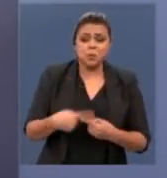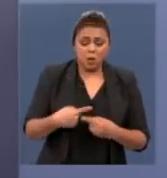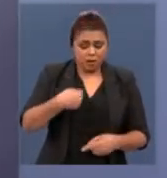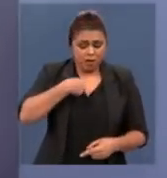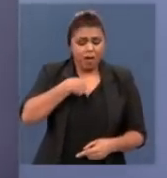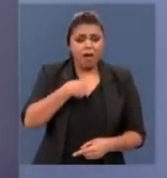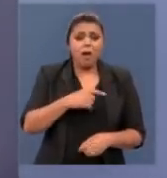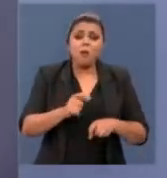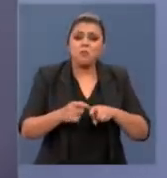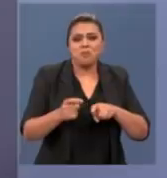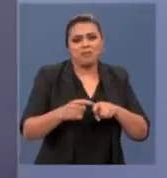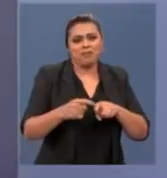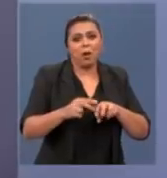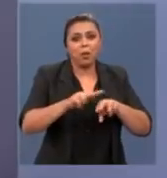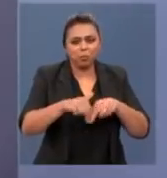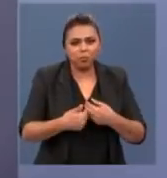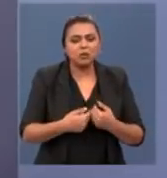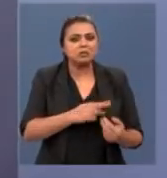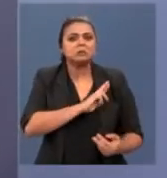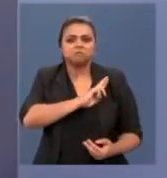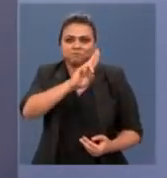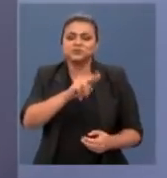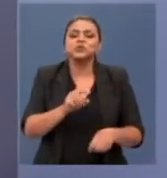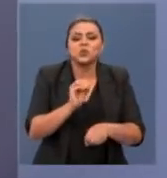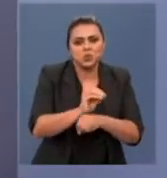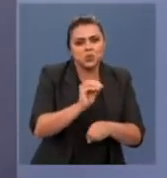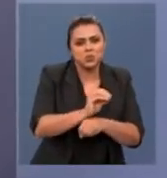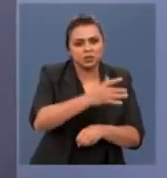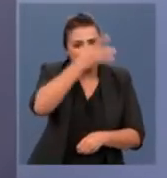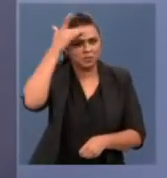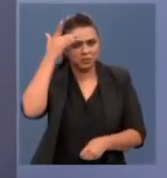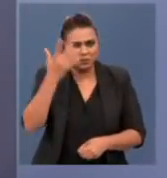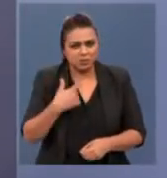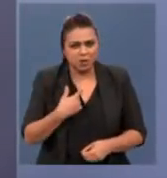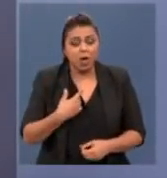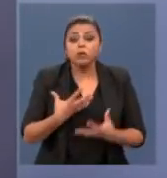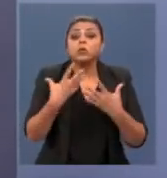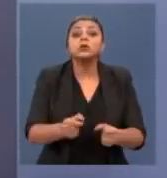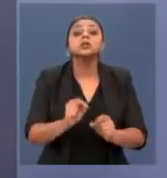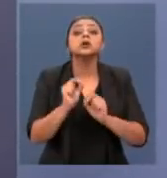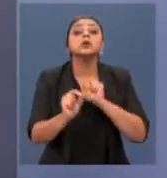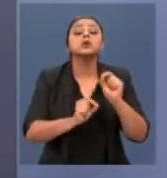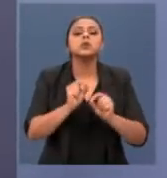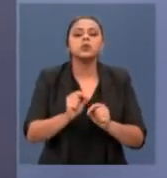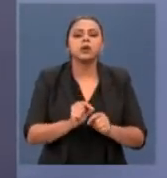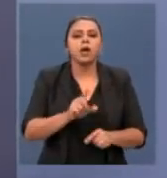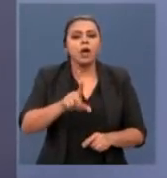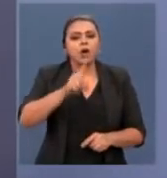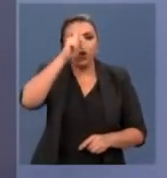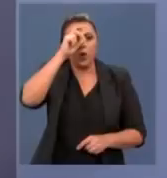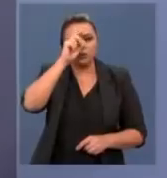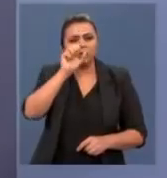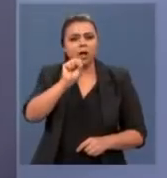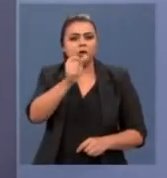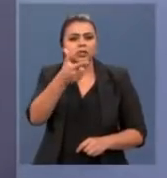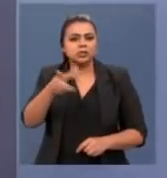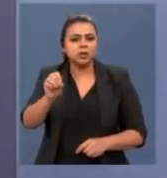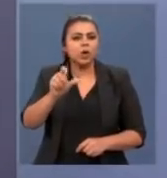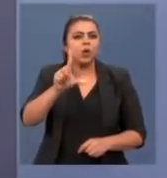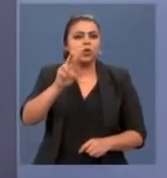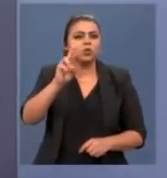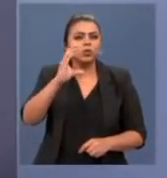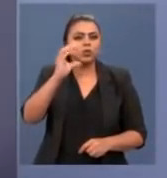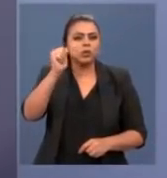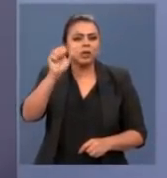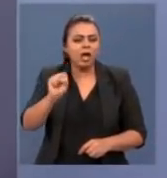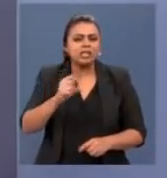tenho que cuidar das pessoas que nós não vamos tolerar é que o são lucas fique cheio de maca no corredor